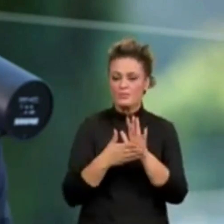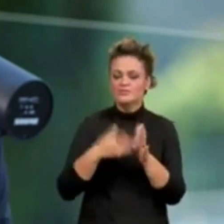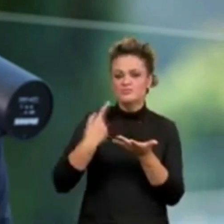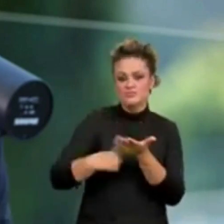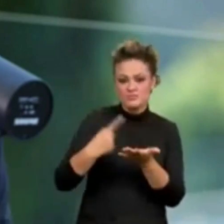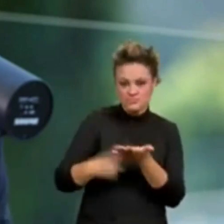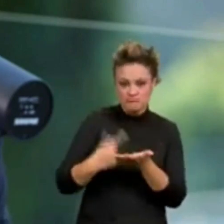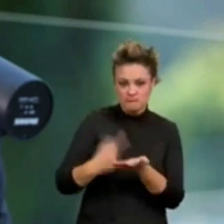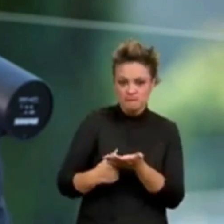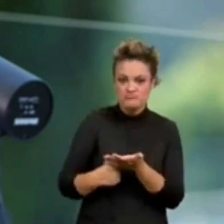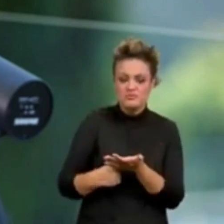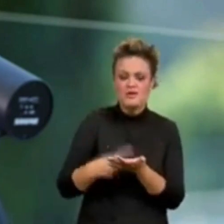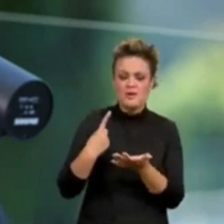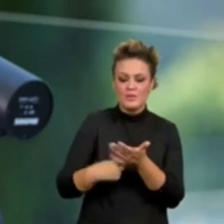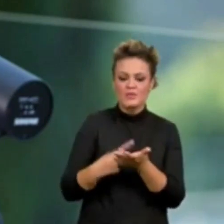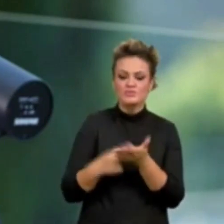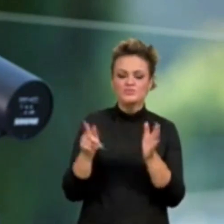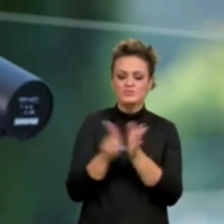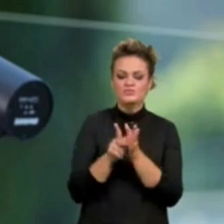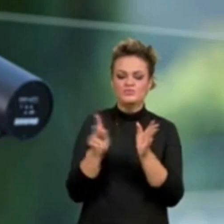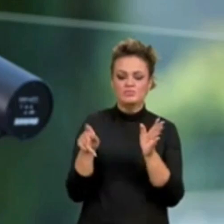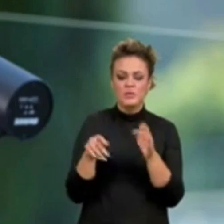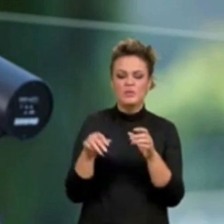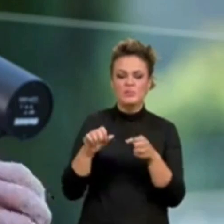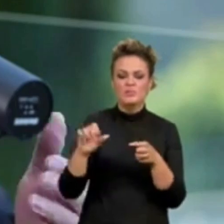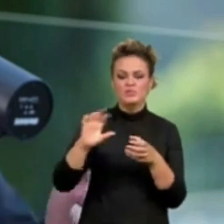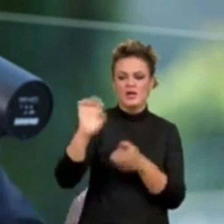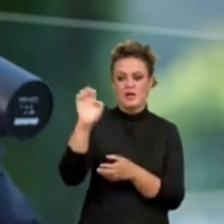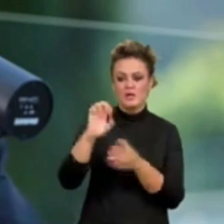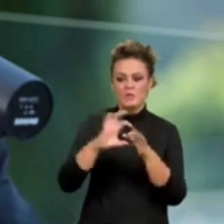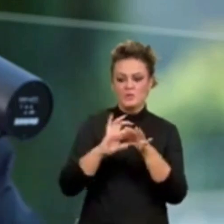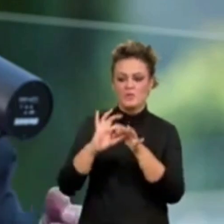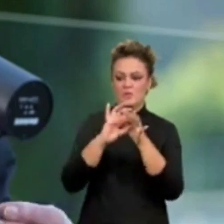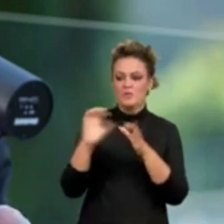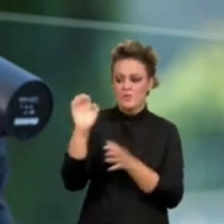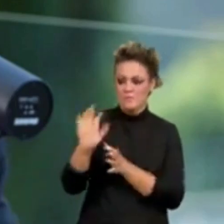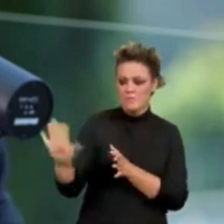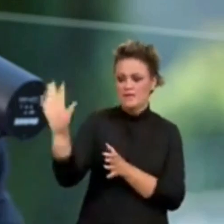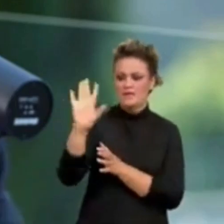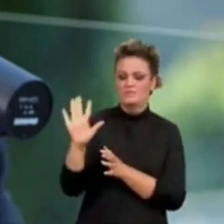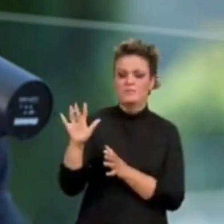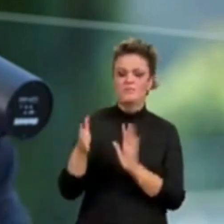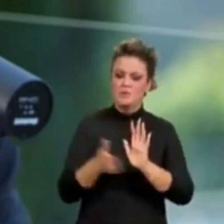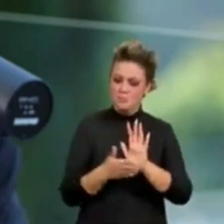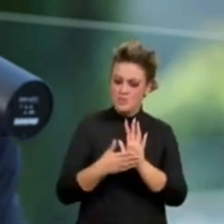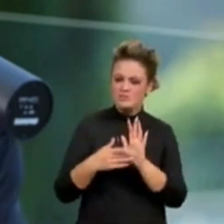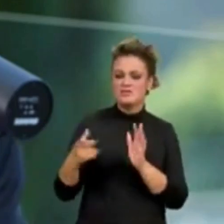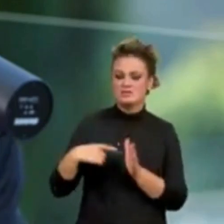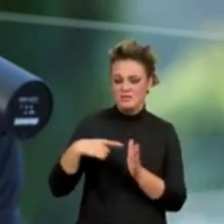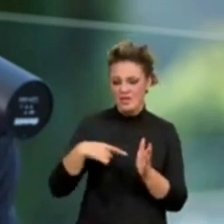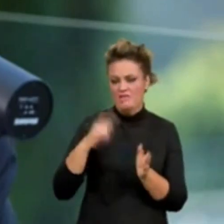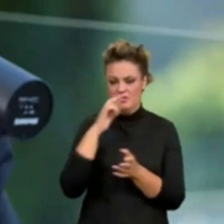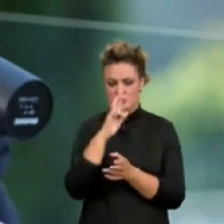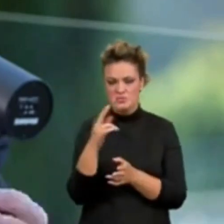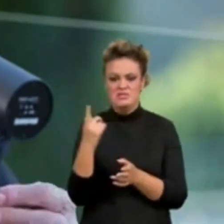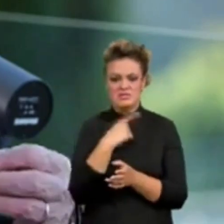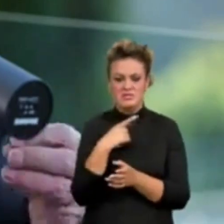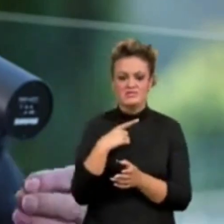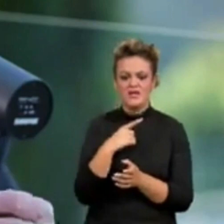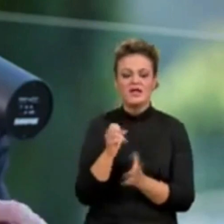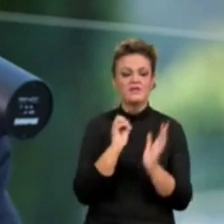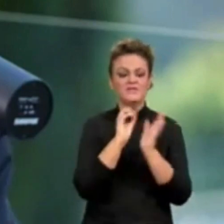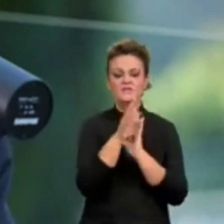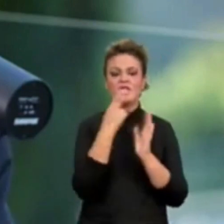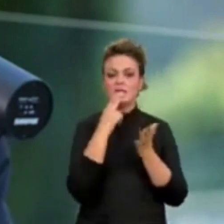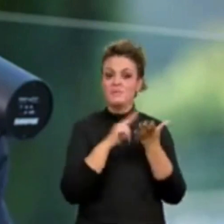a União Europeia. Você sabe que eles fizeram uma proposta, nós fizemos uma resposta, eles mandaram uma carta para nós